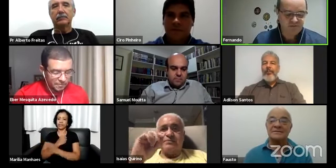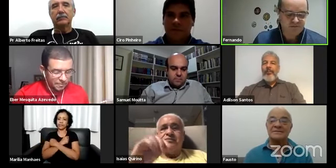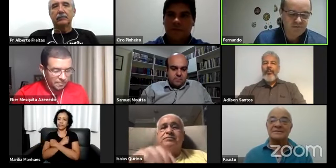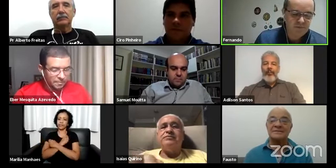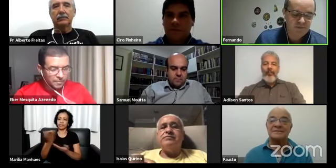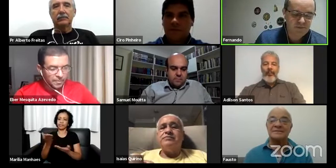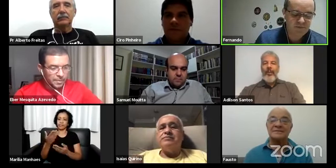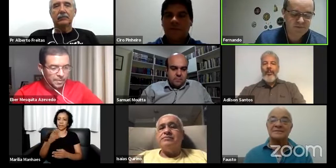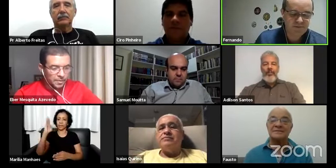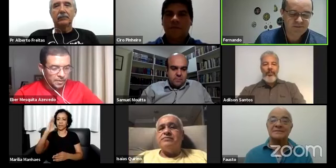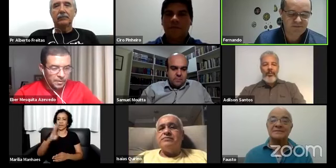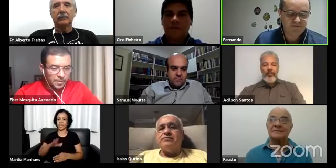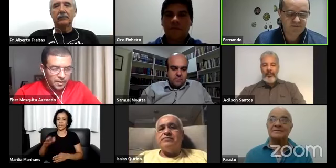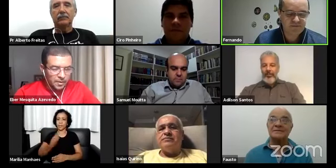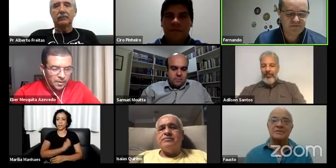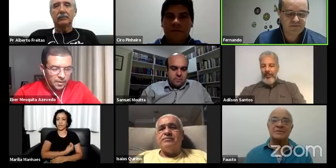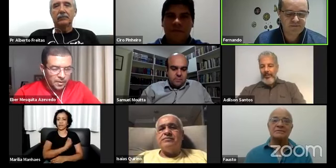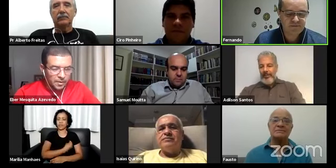Brasil.